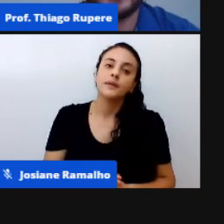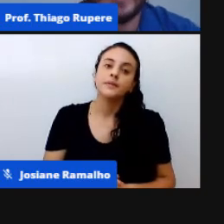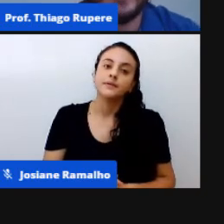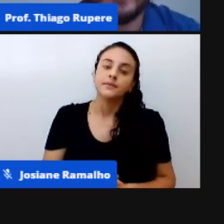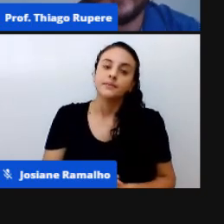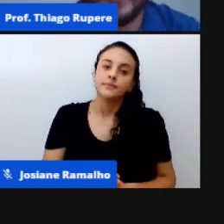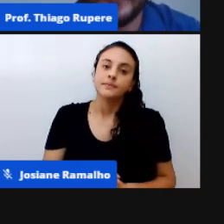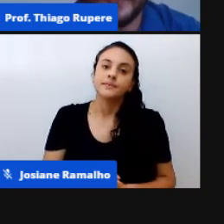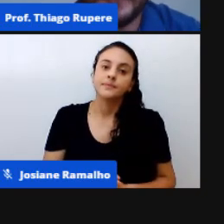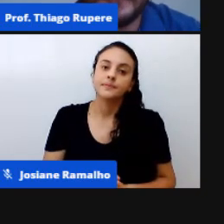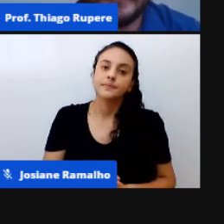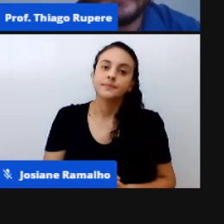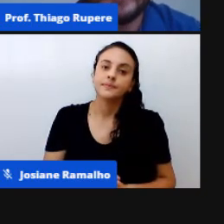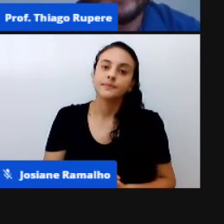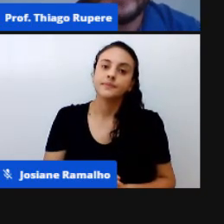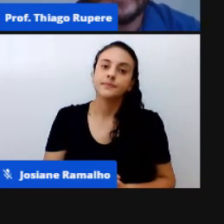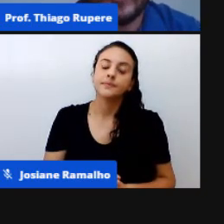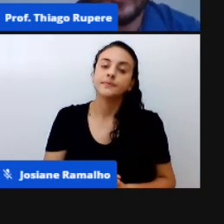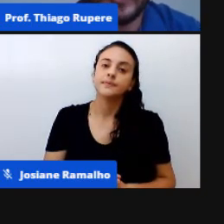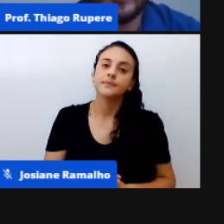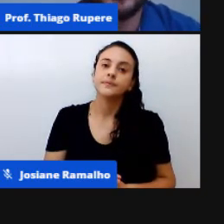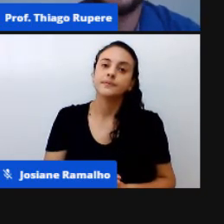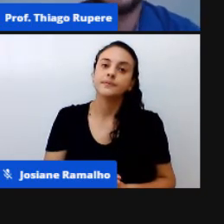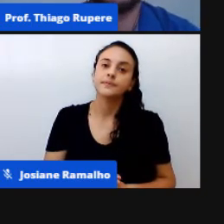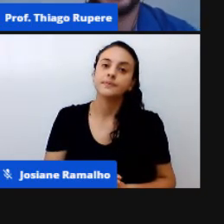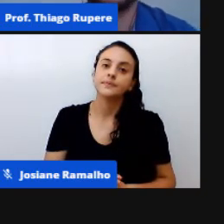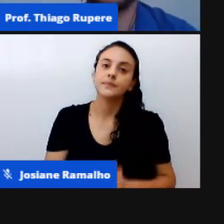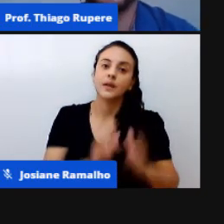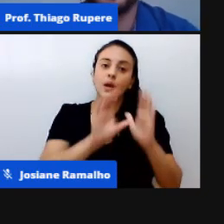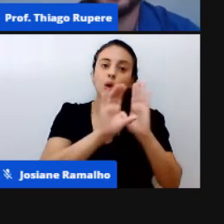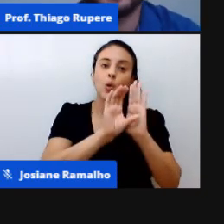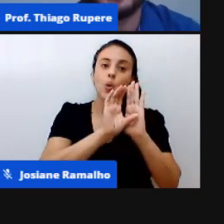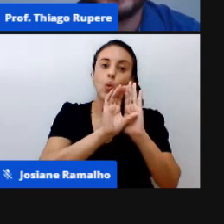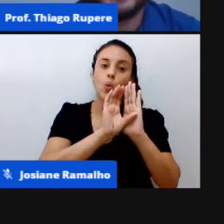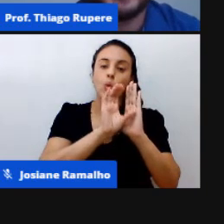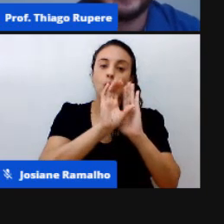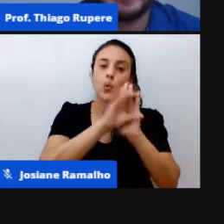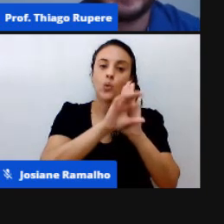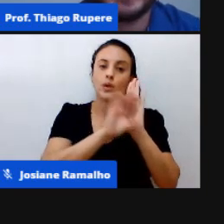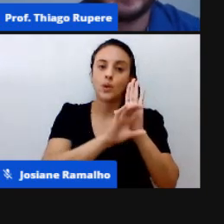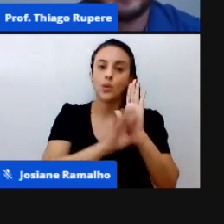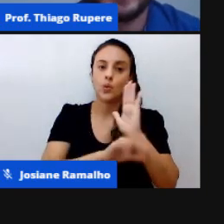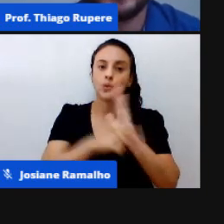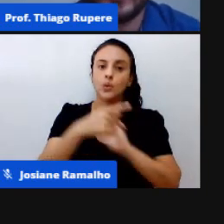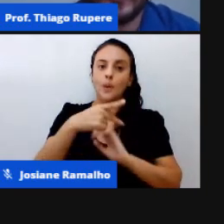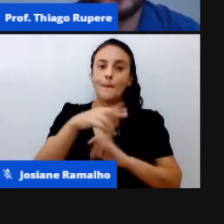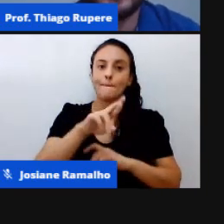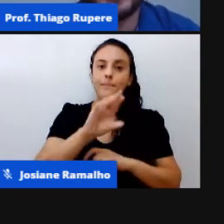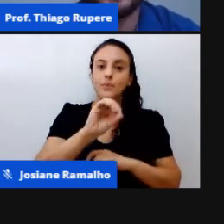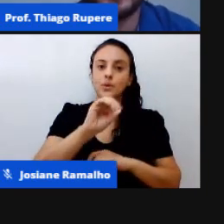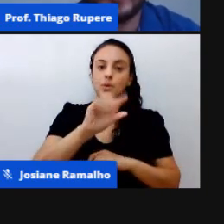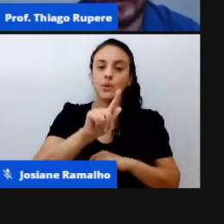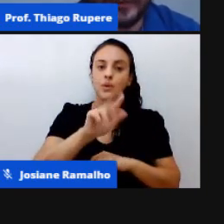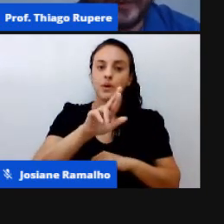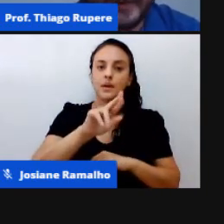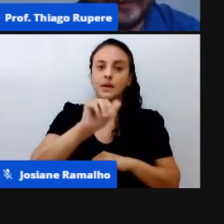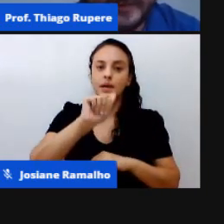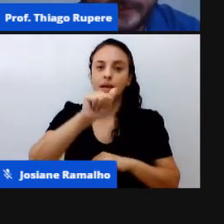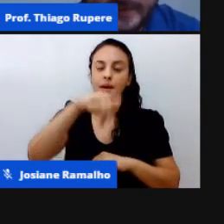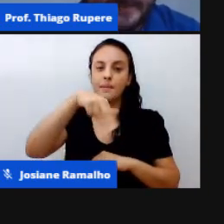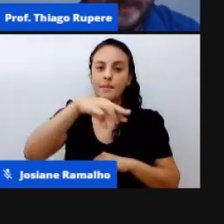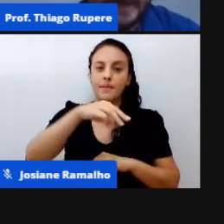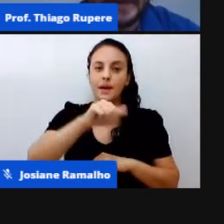pode passar, por favor. O conteúdo programático hoje, a introdução às